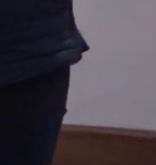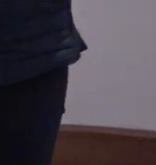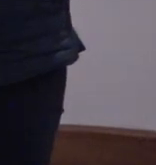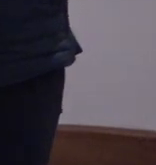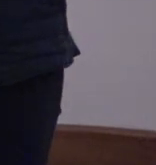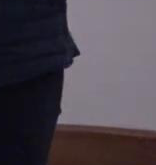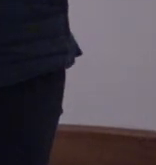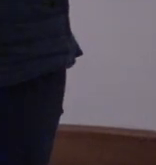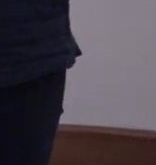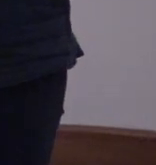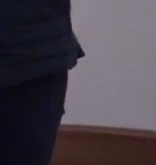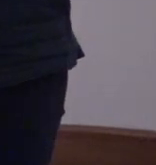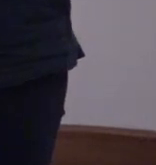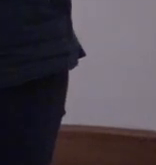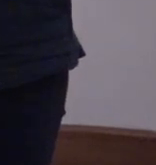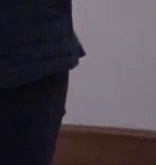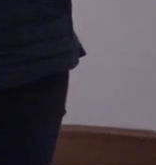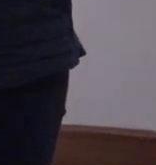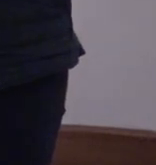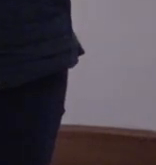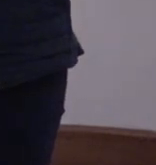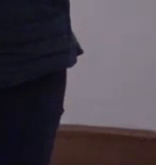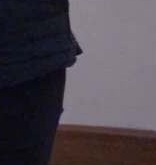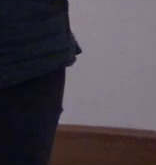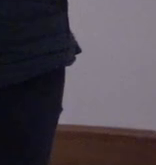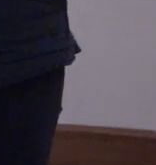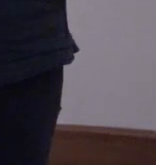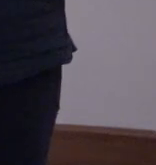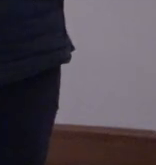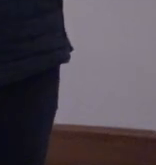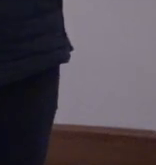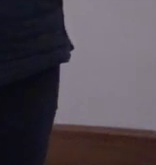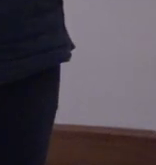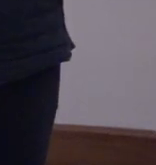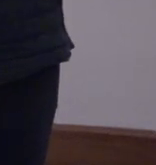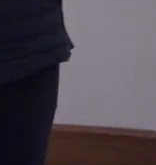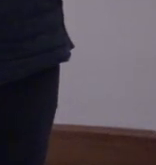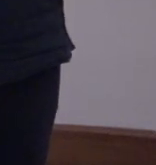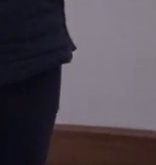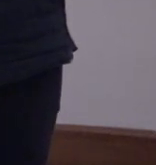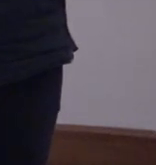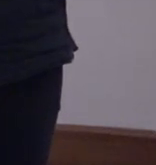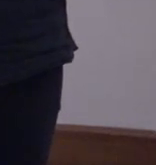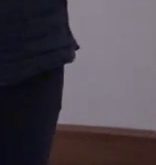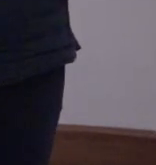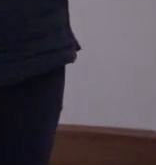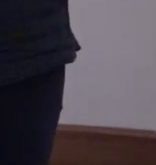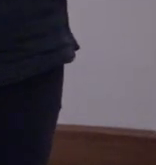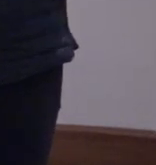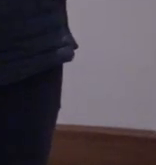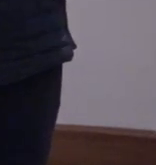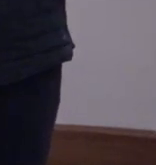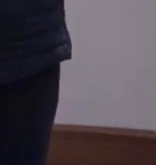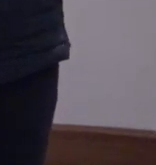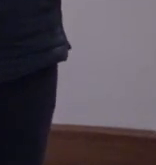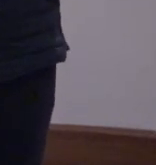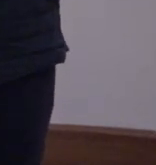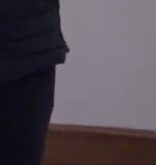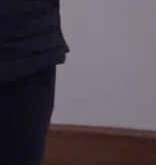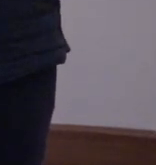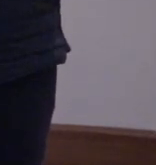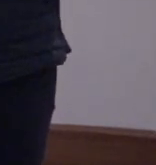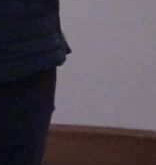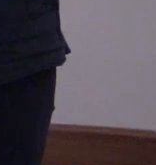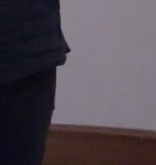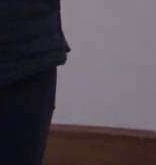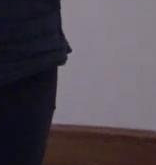e adolescentes, independente do sexo, e, portanto, com direito a medidas protetivas em relação